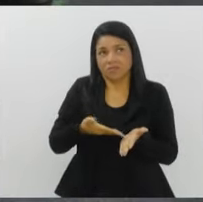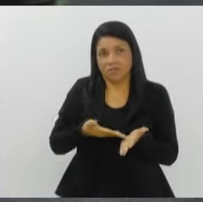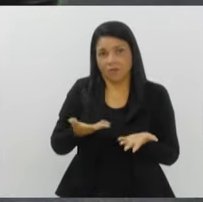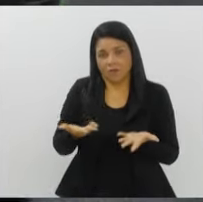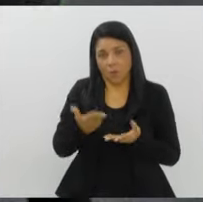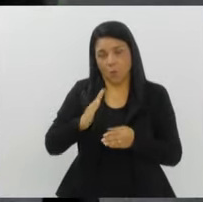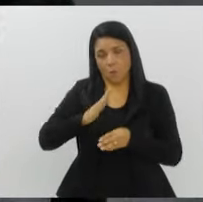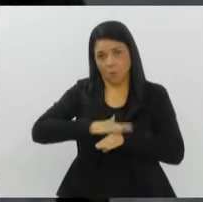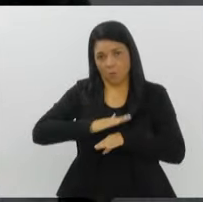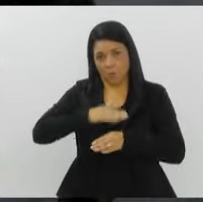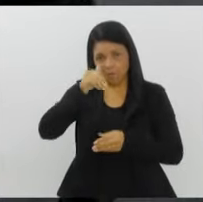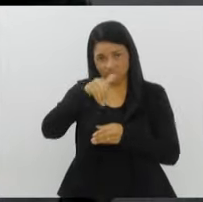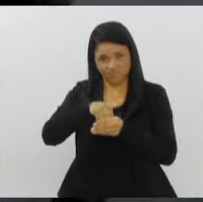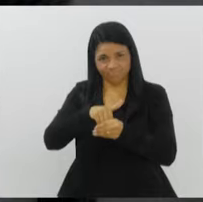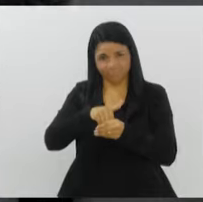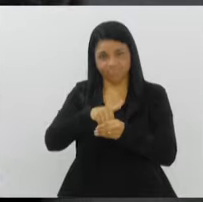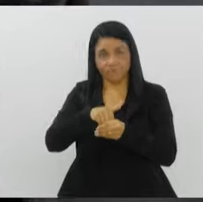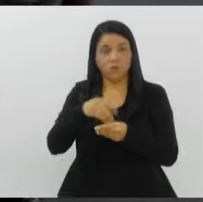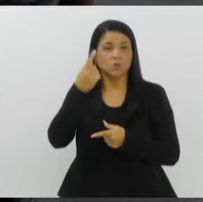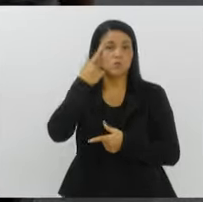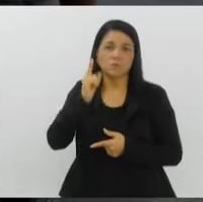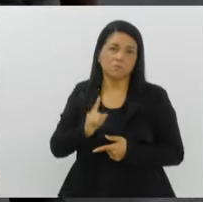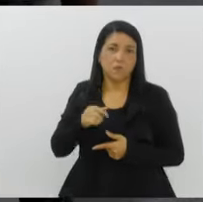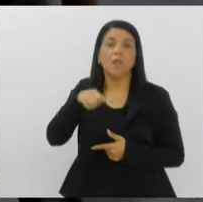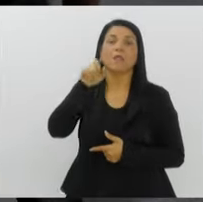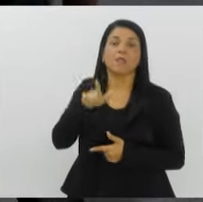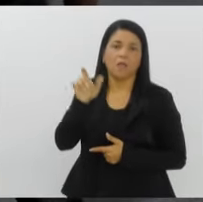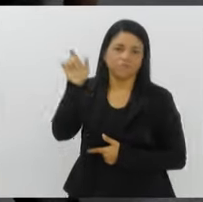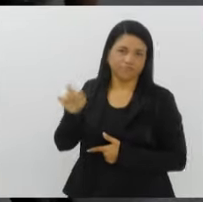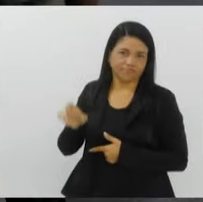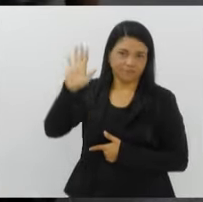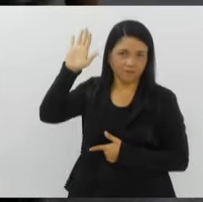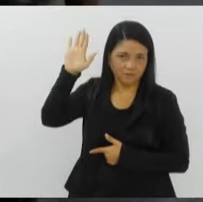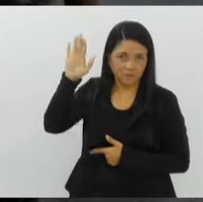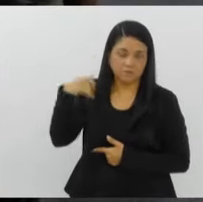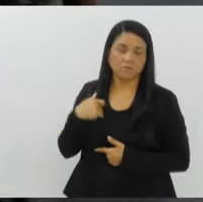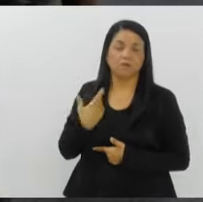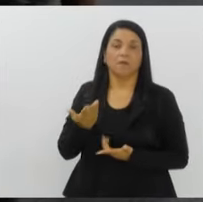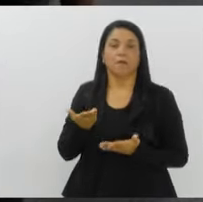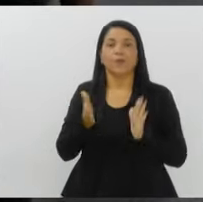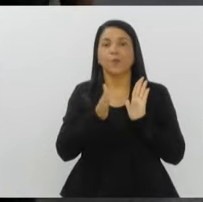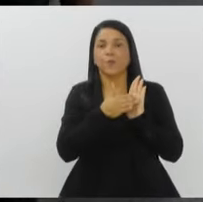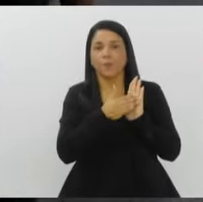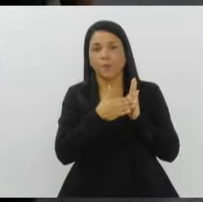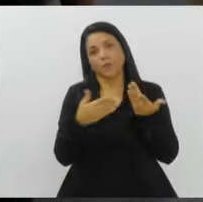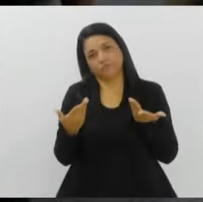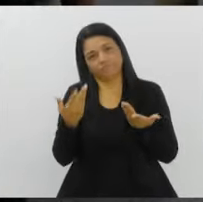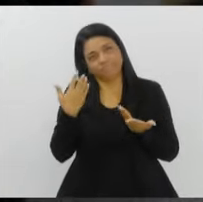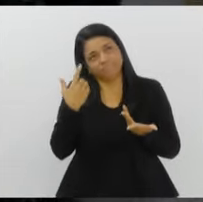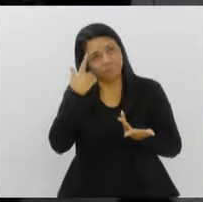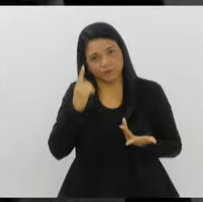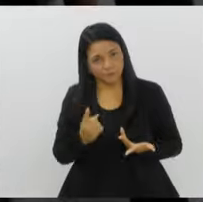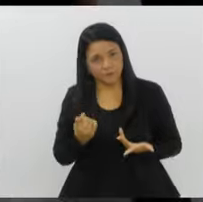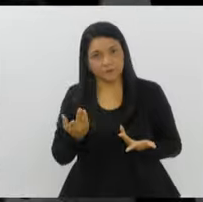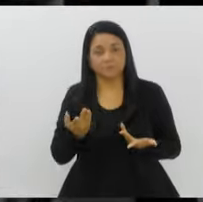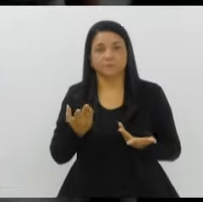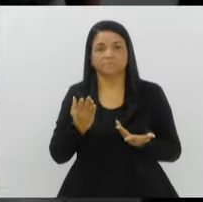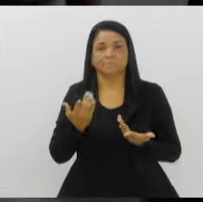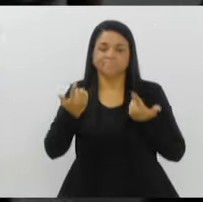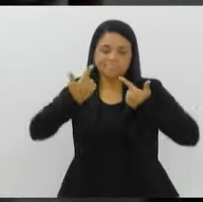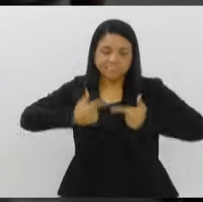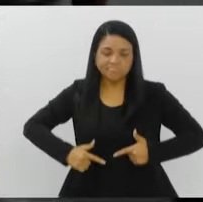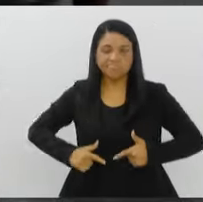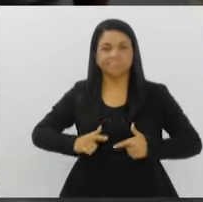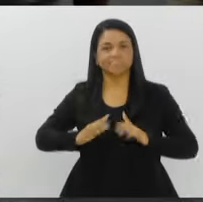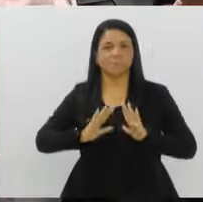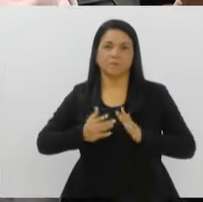da votação, a gente não sabia sequer quem era o candidato, ainda mais o que se propunha. Então, por isso, achamos que a abstenção era o melhor